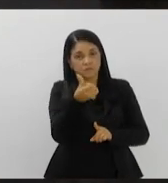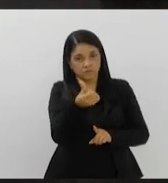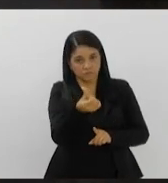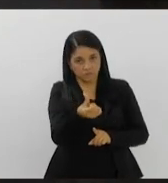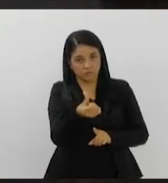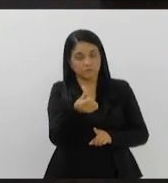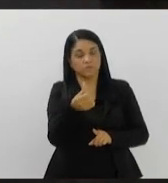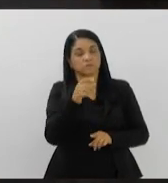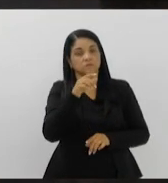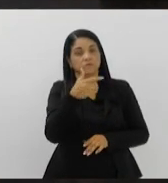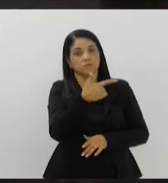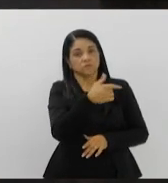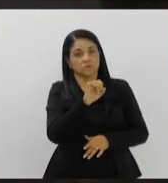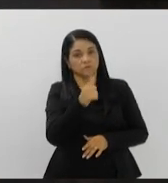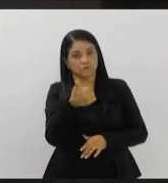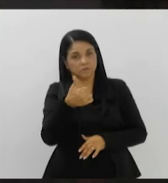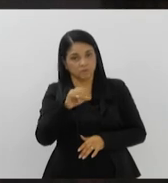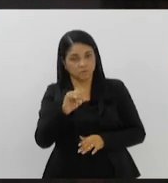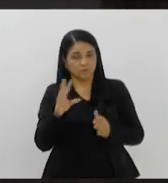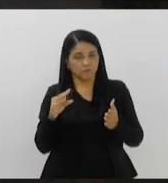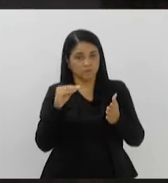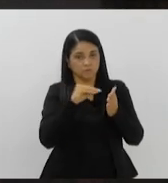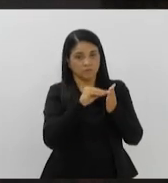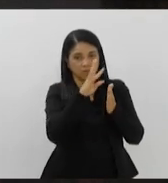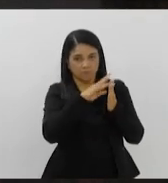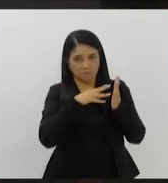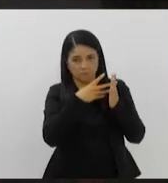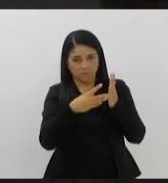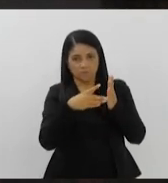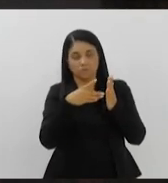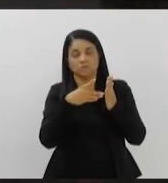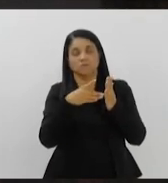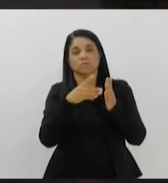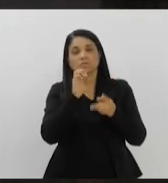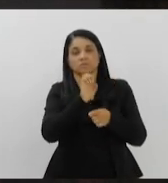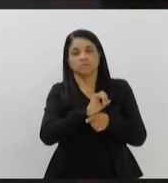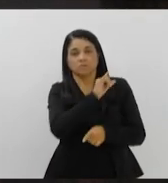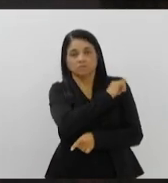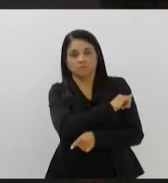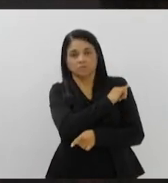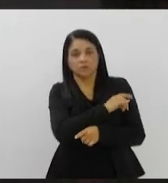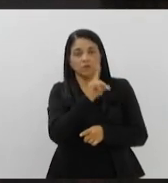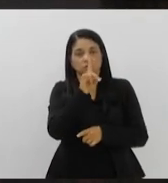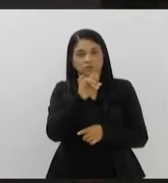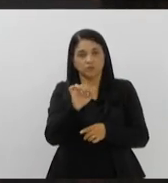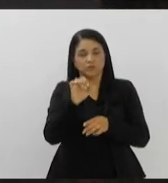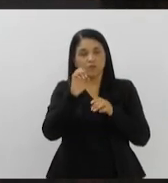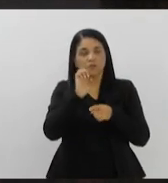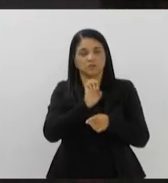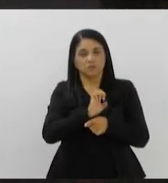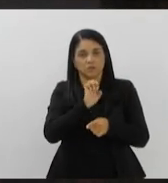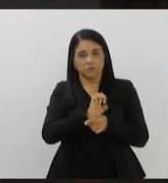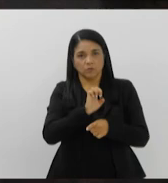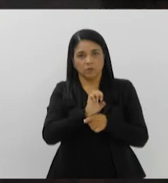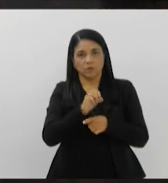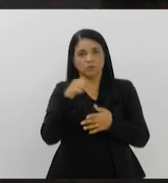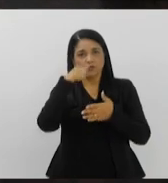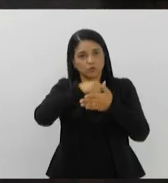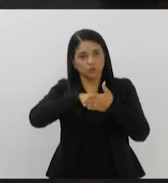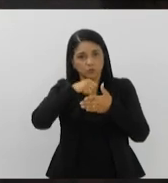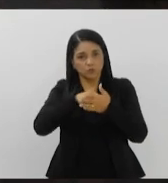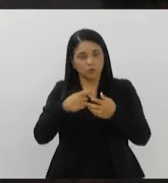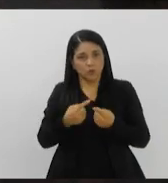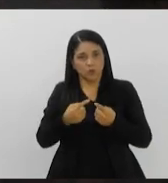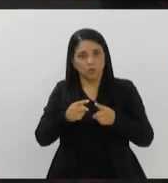2010, para incluir no calendário oficial do Estado do Rio de Janeiro o Dia Estadual de Luta contra